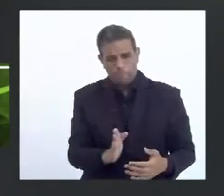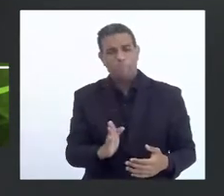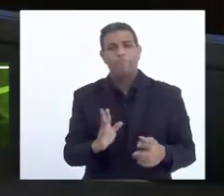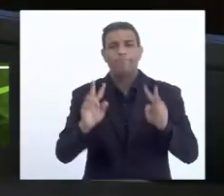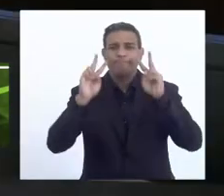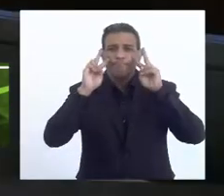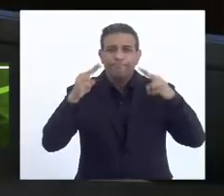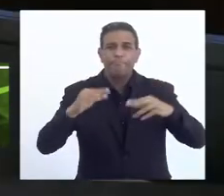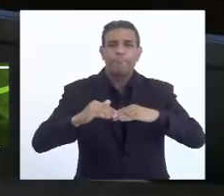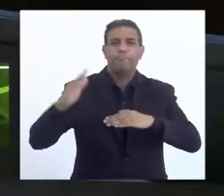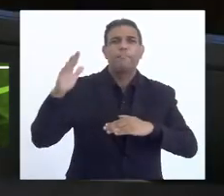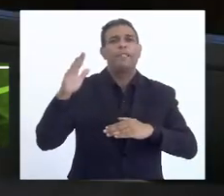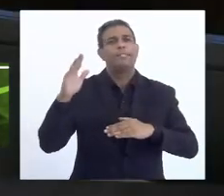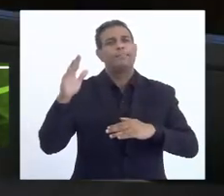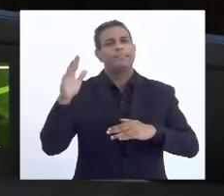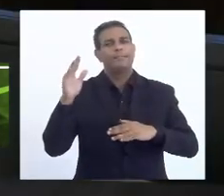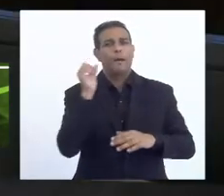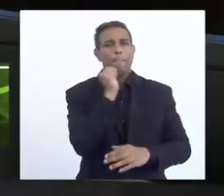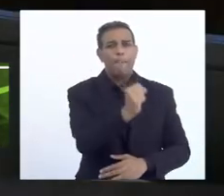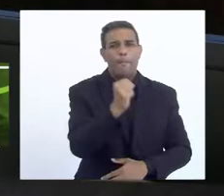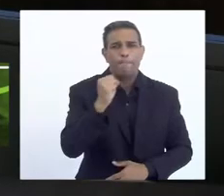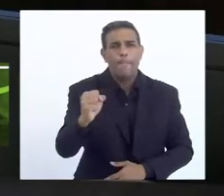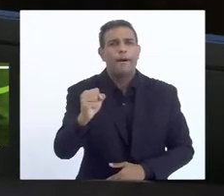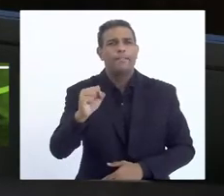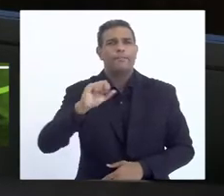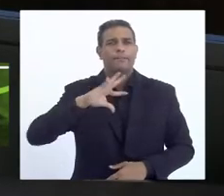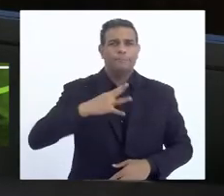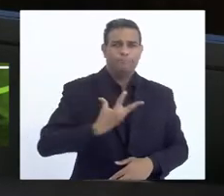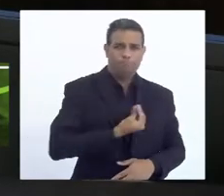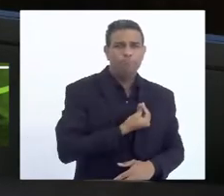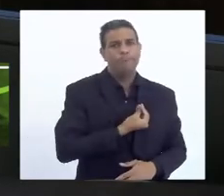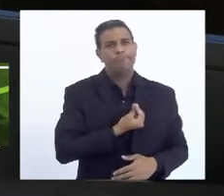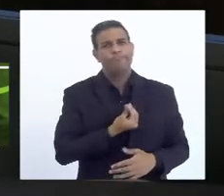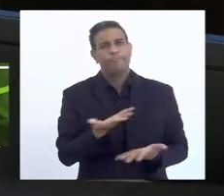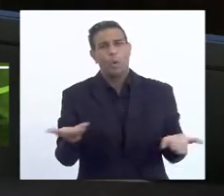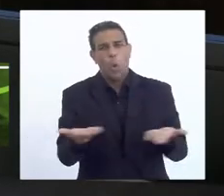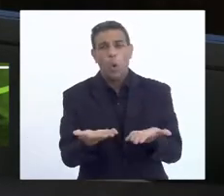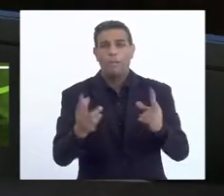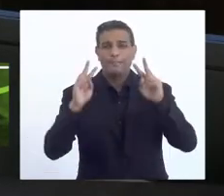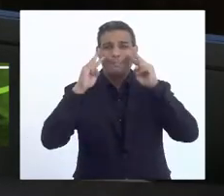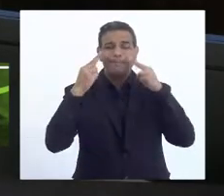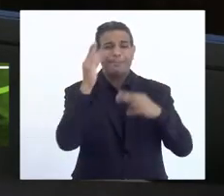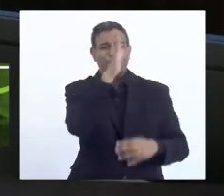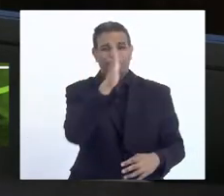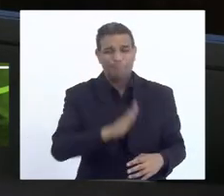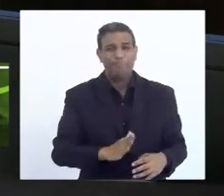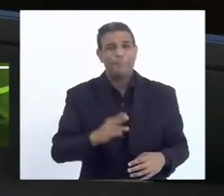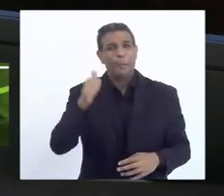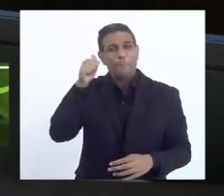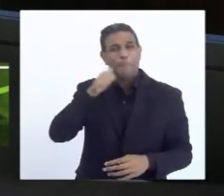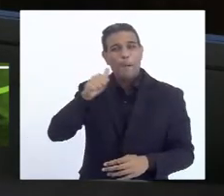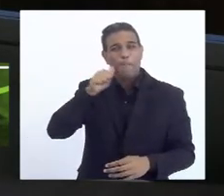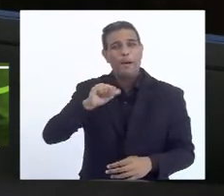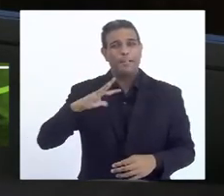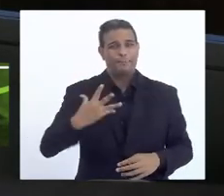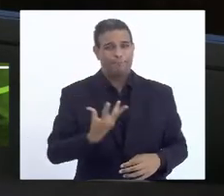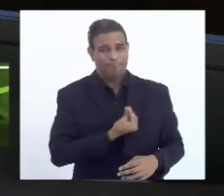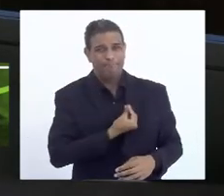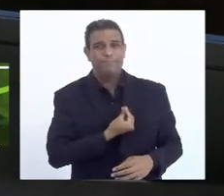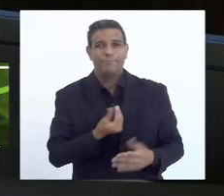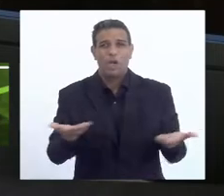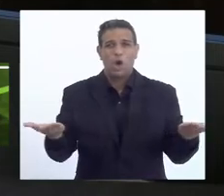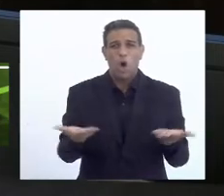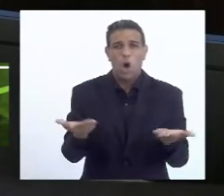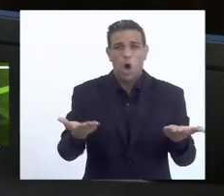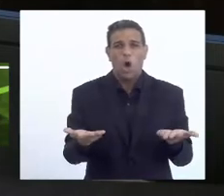país que mais mata população trans no mundo, então não é à toa que as mulheres trans, e aqui